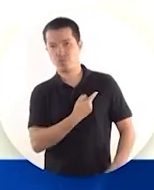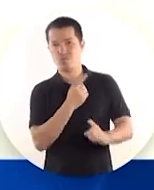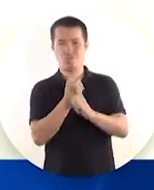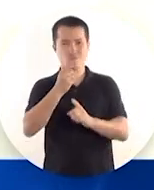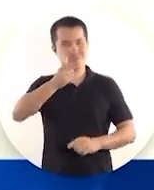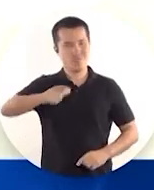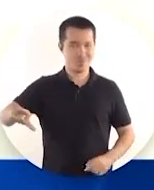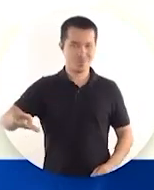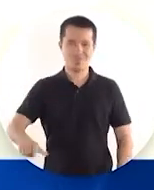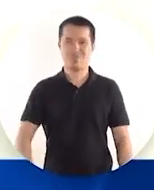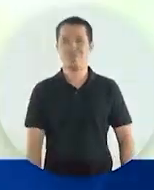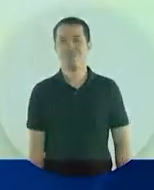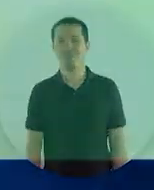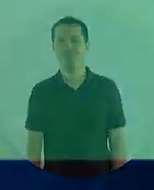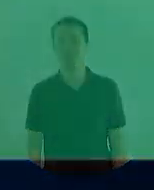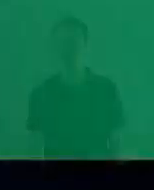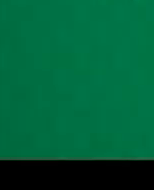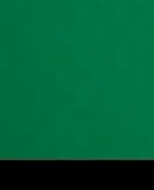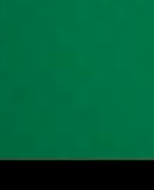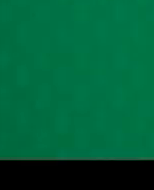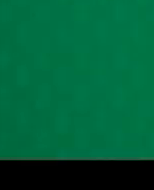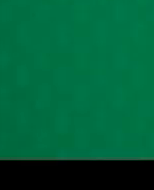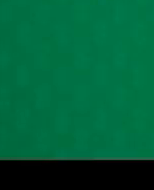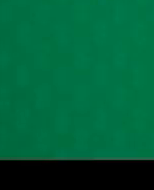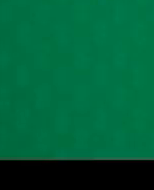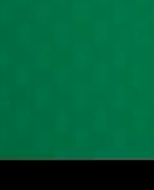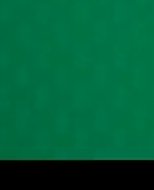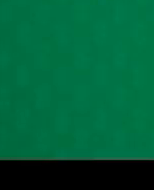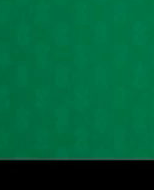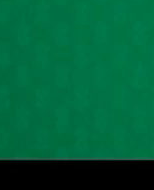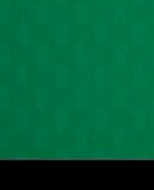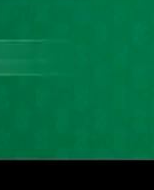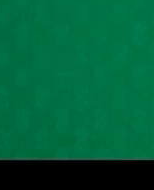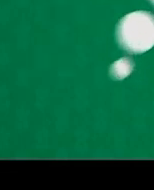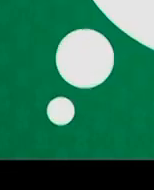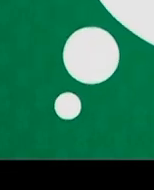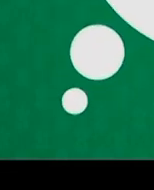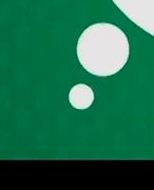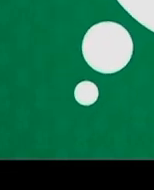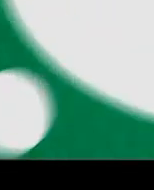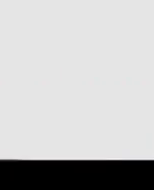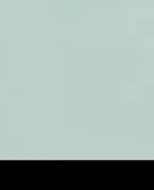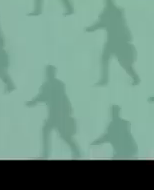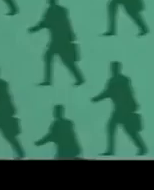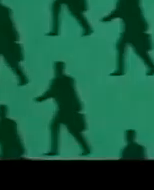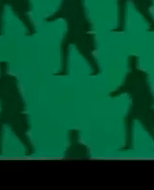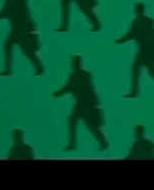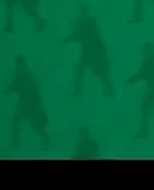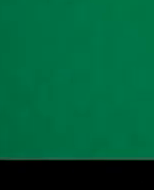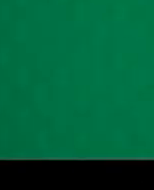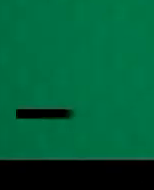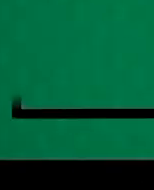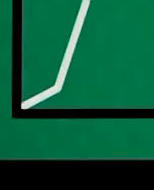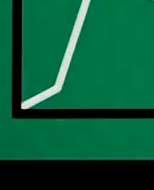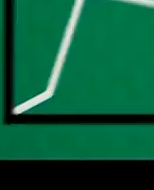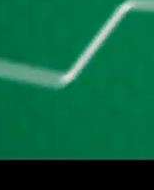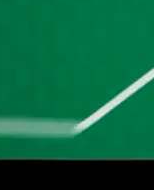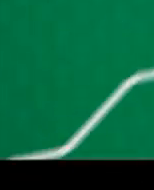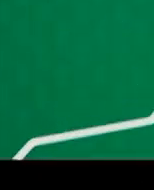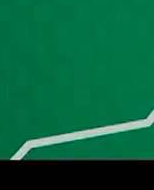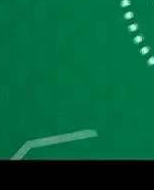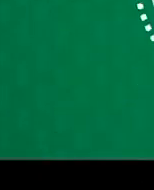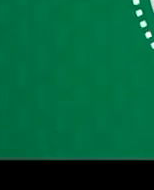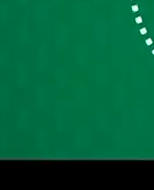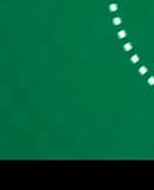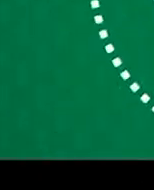próximo programa Dia a Dia com Deus. Holy Hour Hombridade. Imagine centenas de homens juntos, querendo